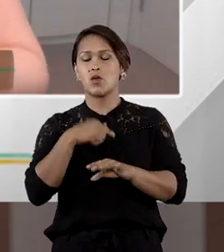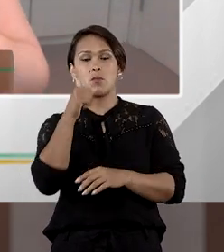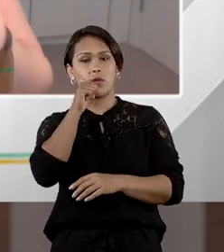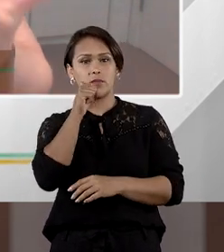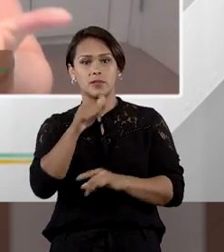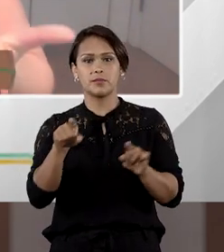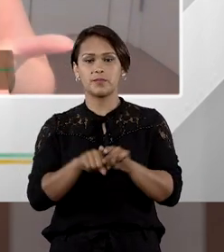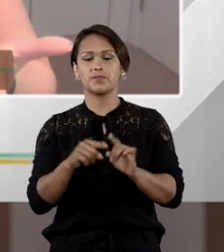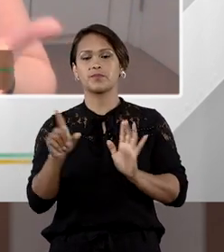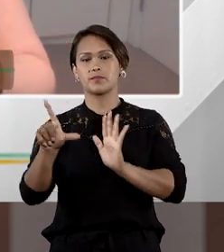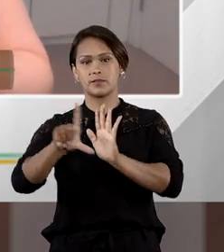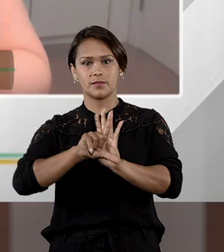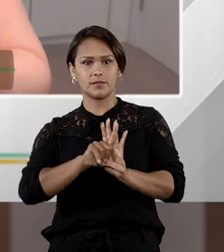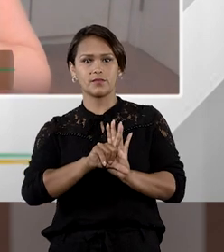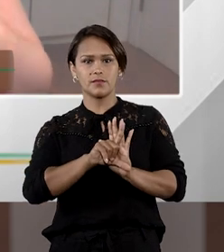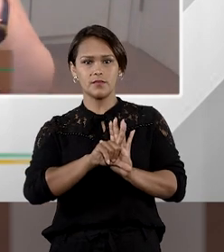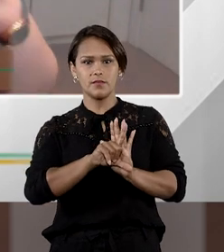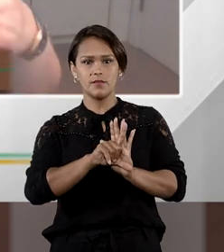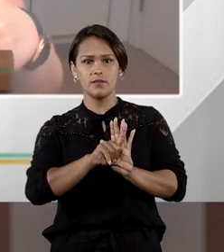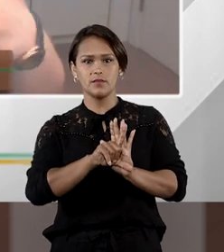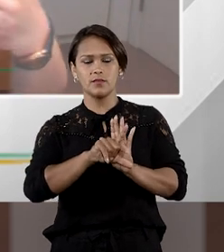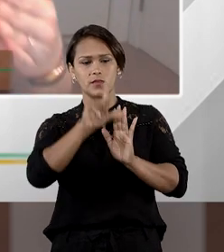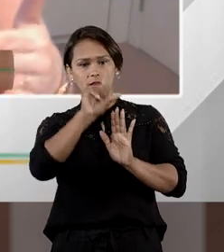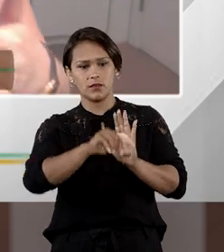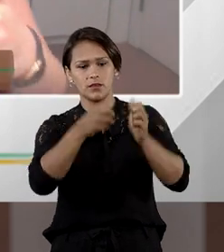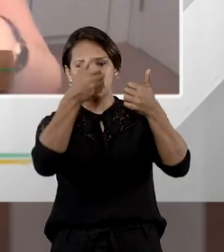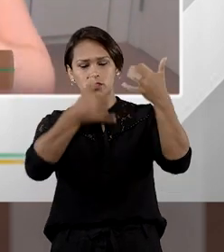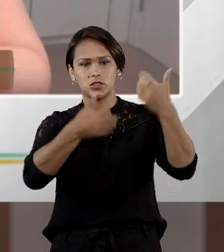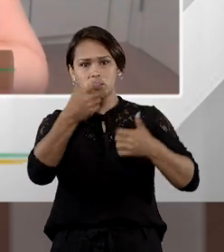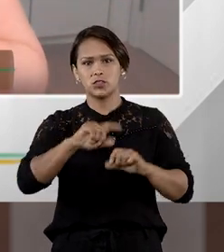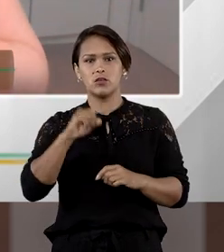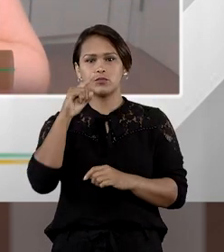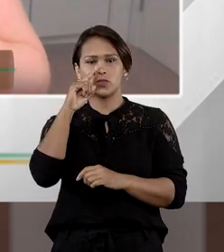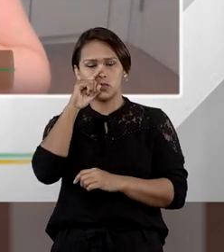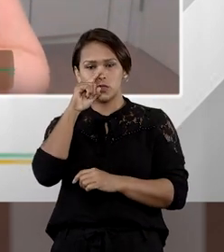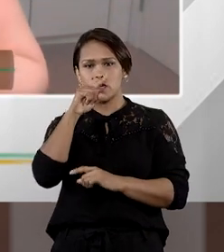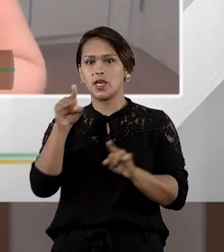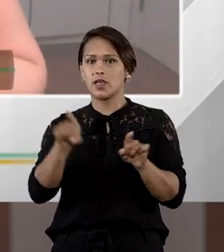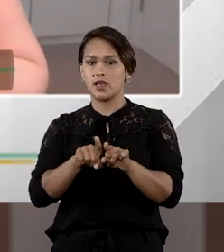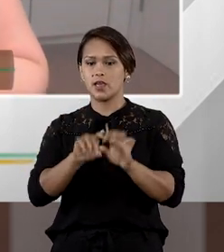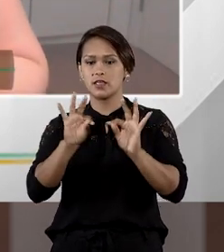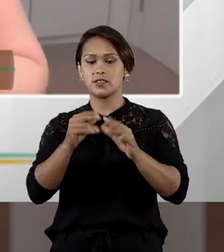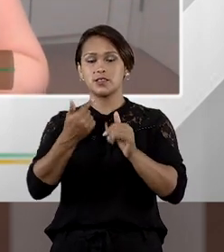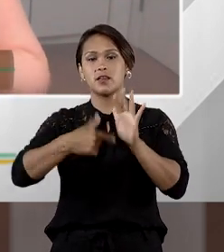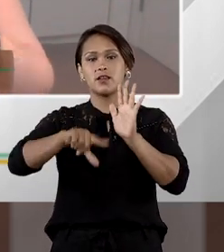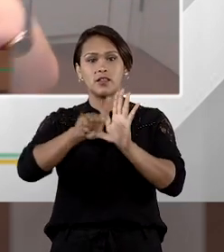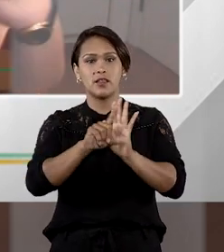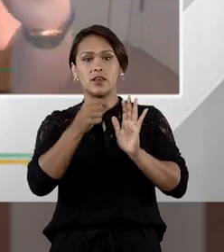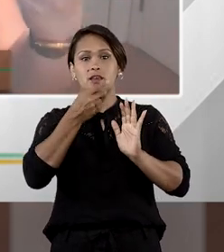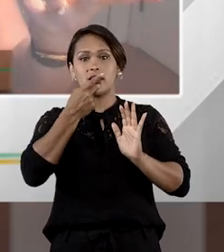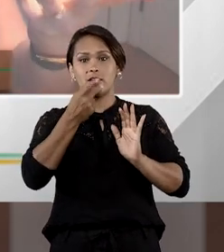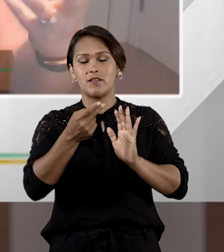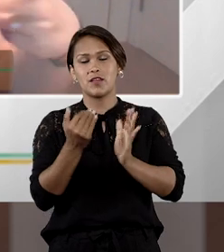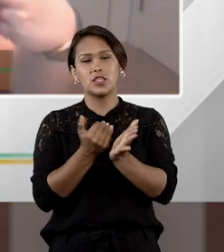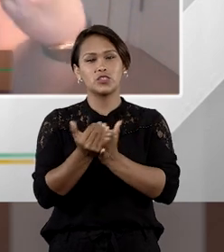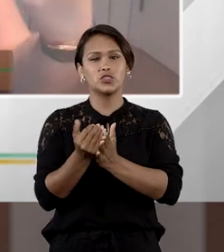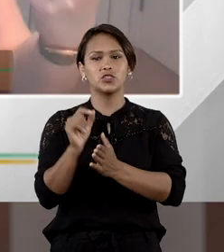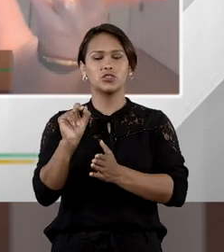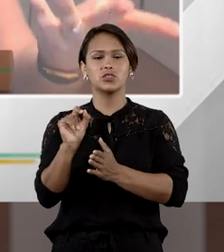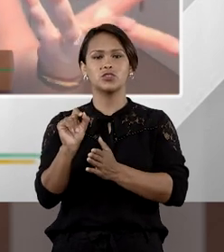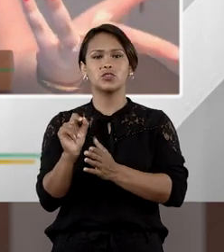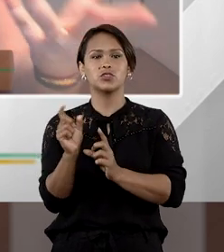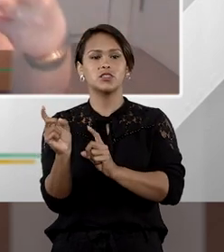Então, a lei, né, que vai dispor sobre os alimentos gravídicos, como disse o Flávio, essa lei ela vai falar em indícios. E o que